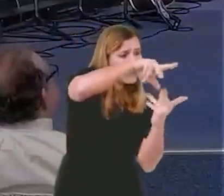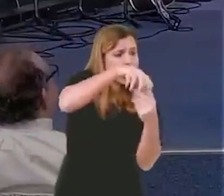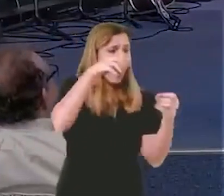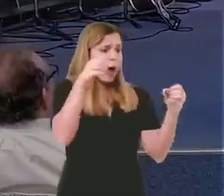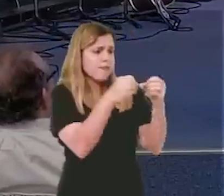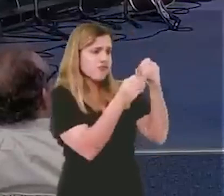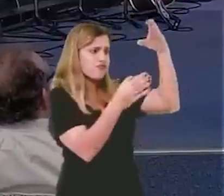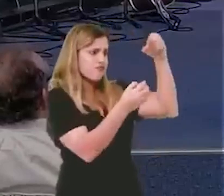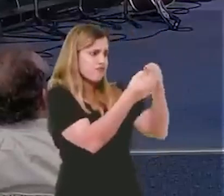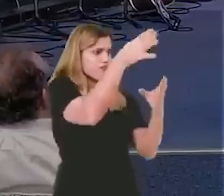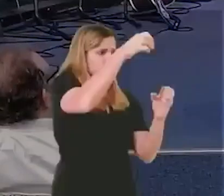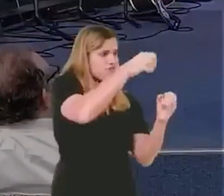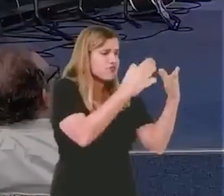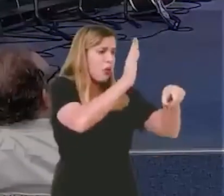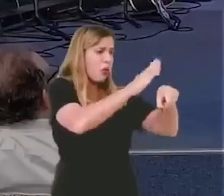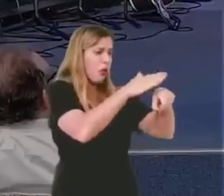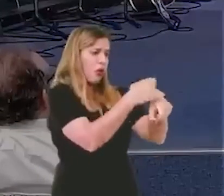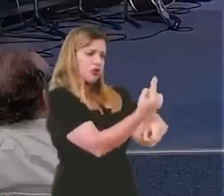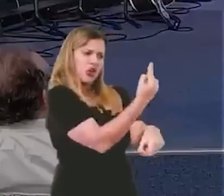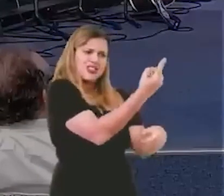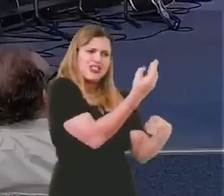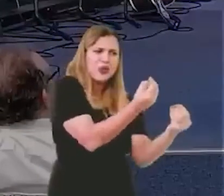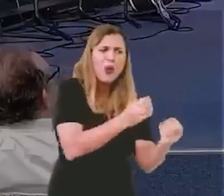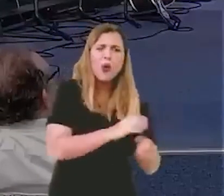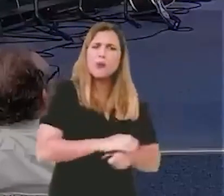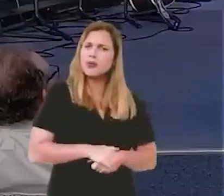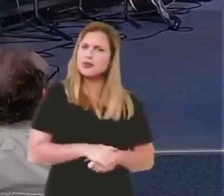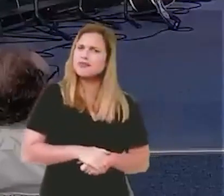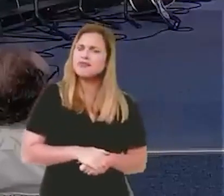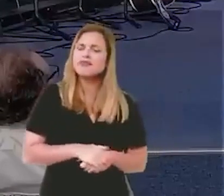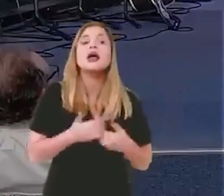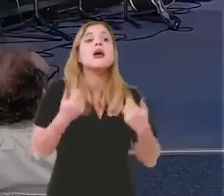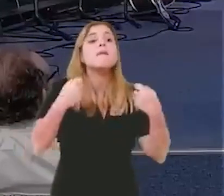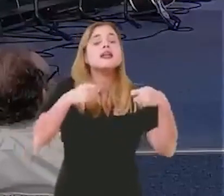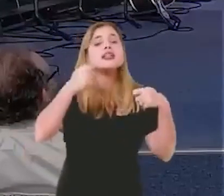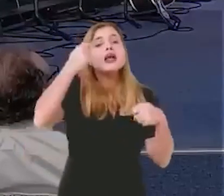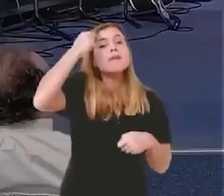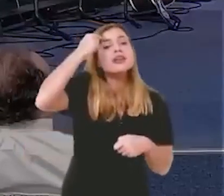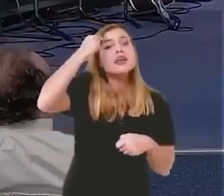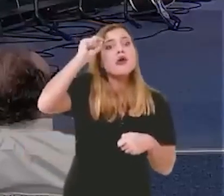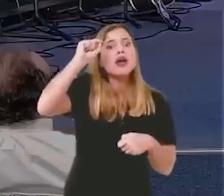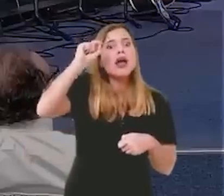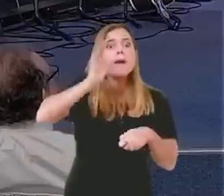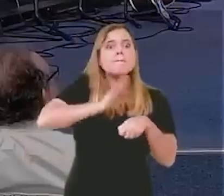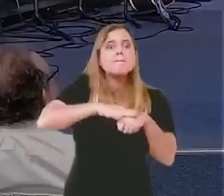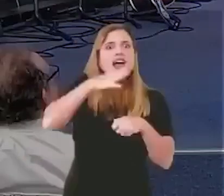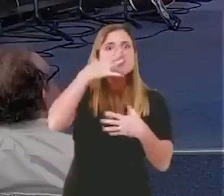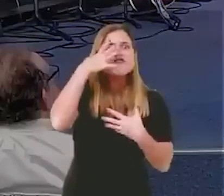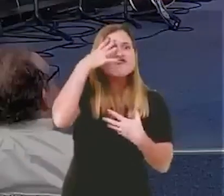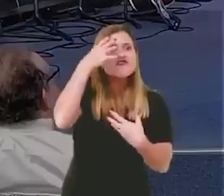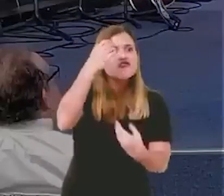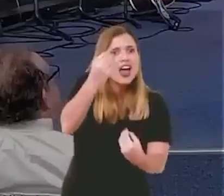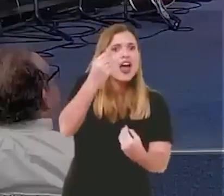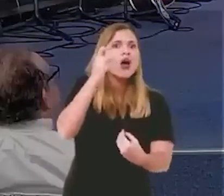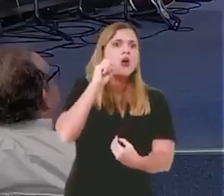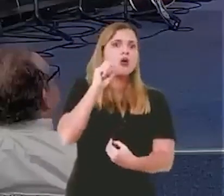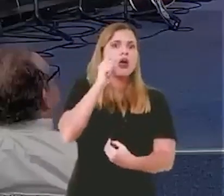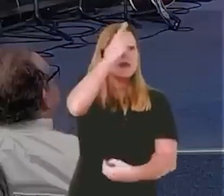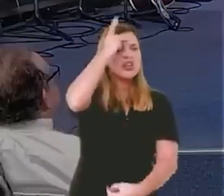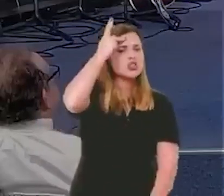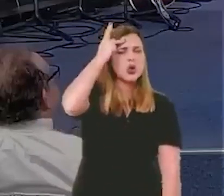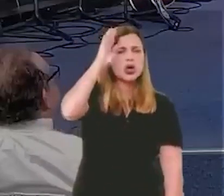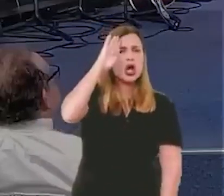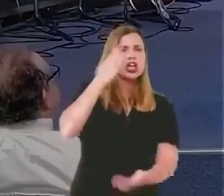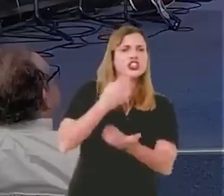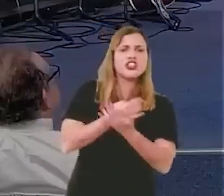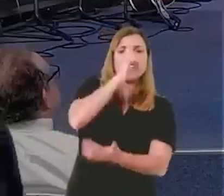harmônicos. Então é necessário imaginar o seguinte: é preciso ter mais fé para ser um ateu e para